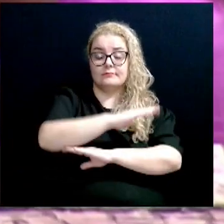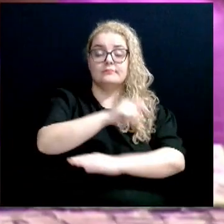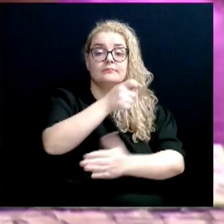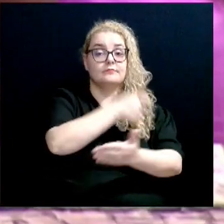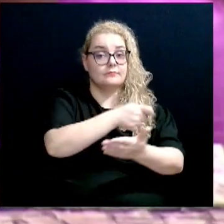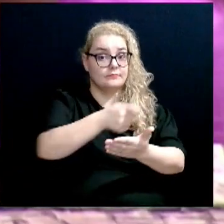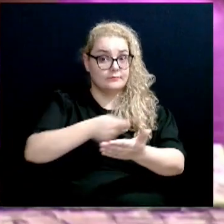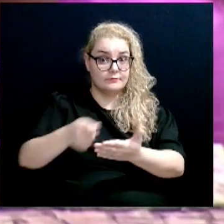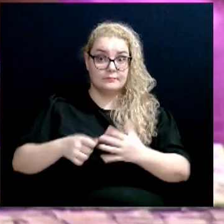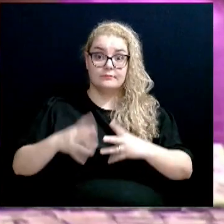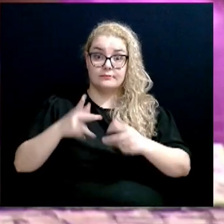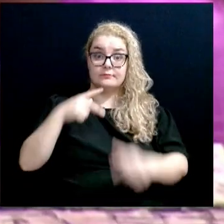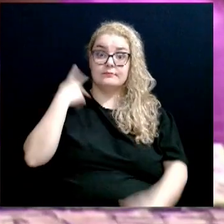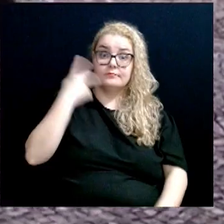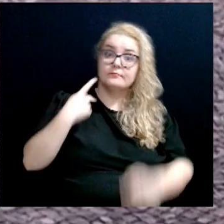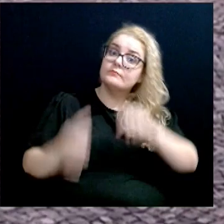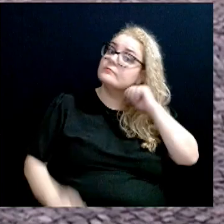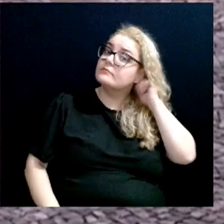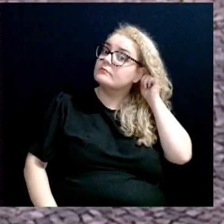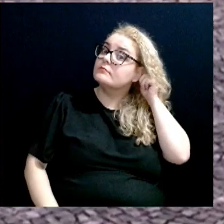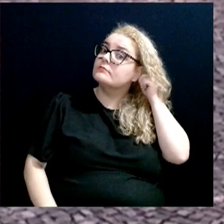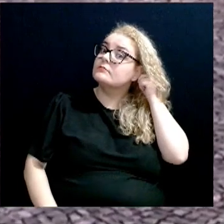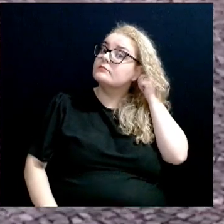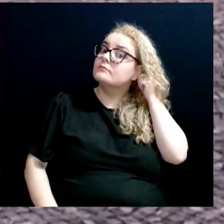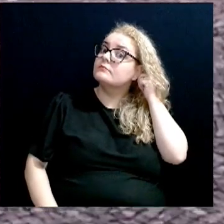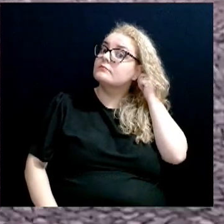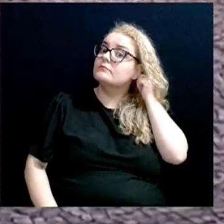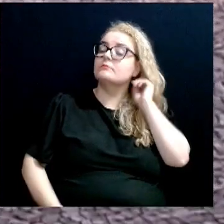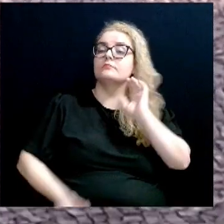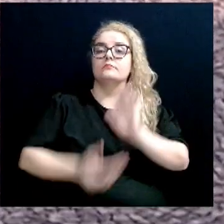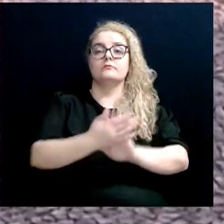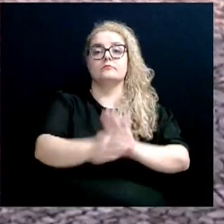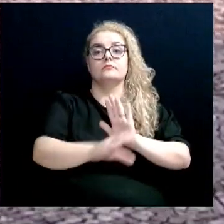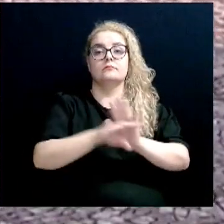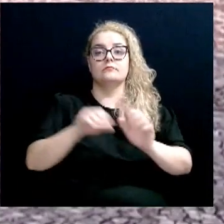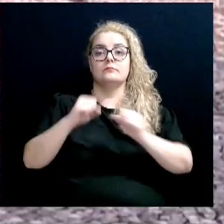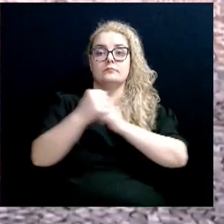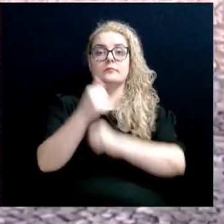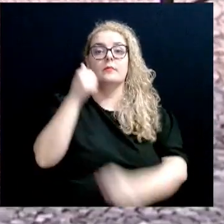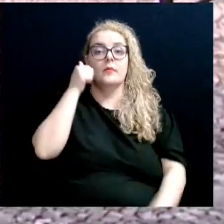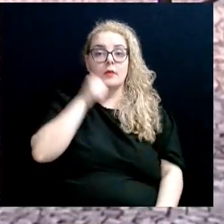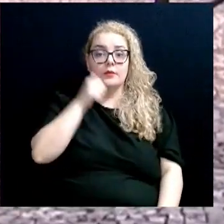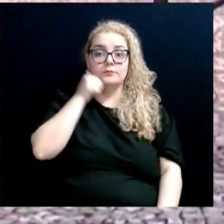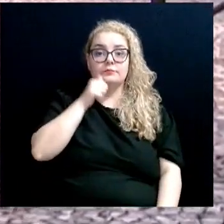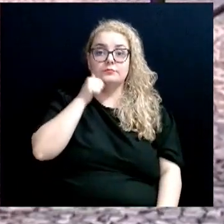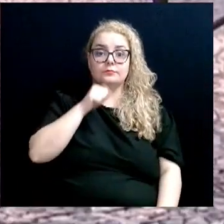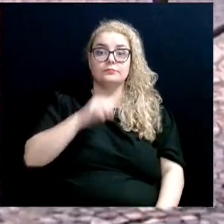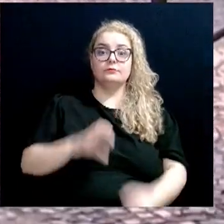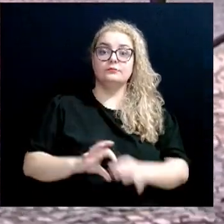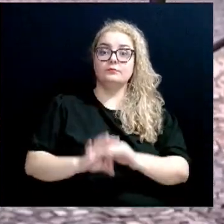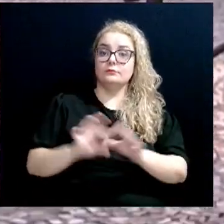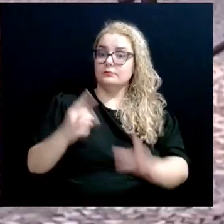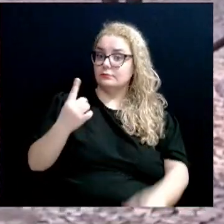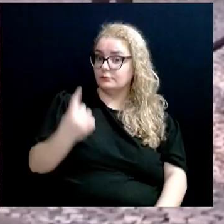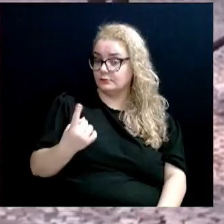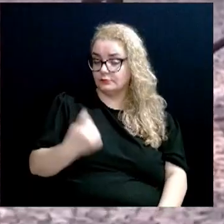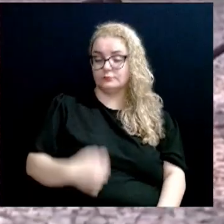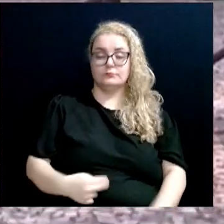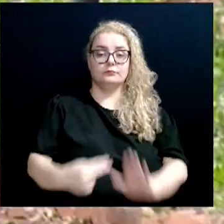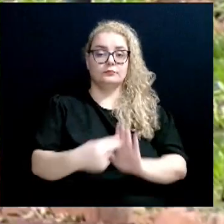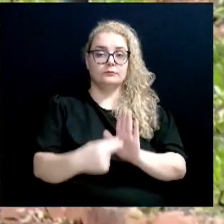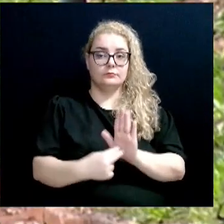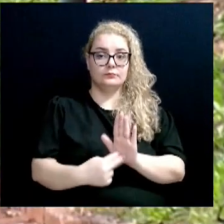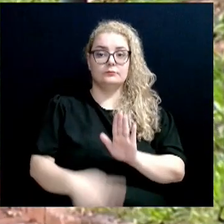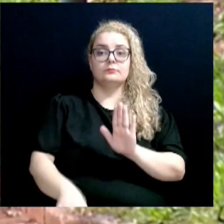vereadores, institui um Código de Proteção às Mulheres, deixando em uma única norma a legislação que trata